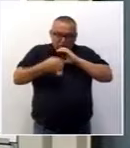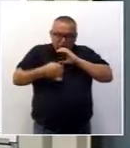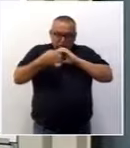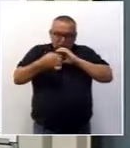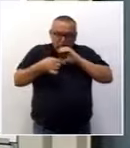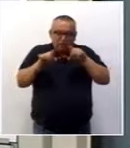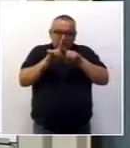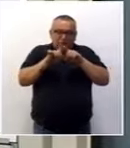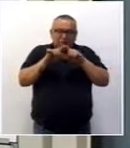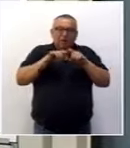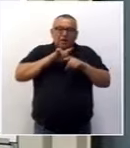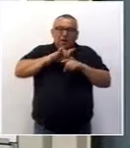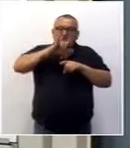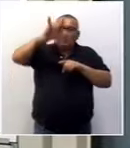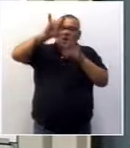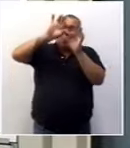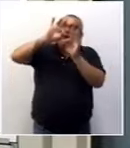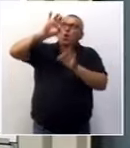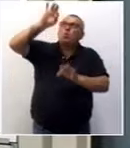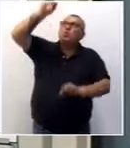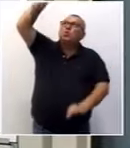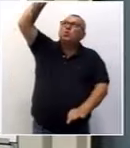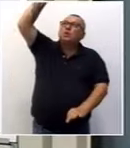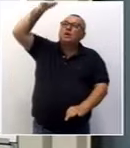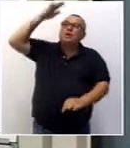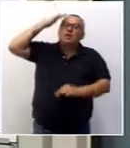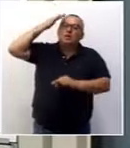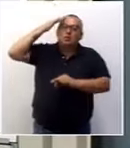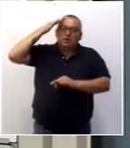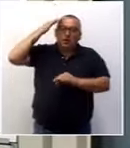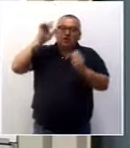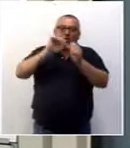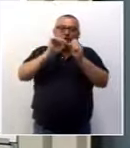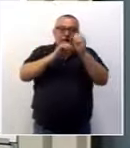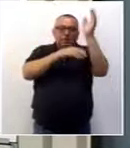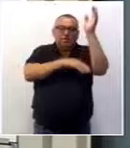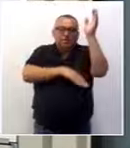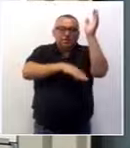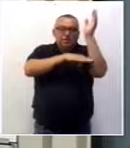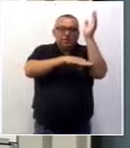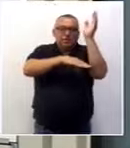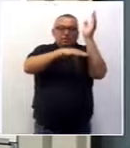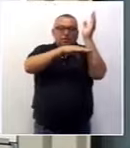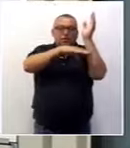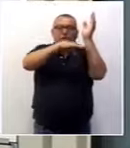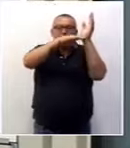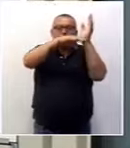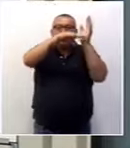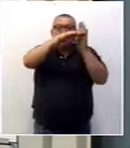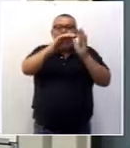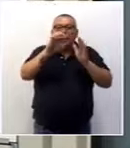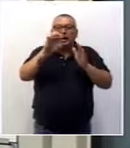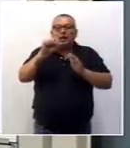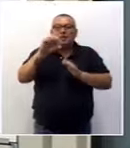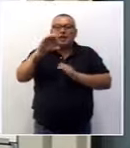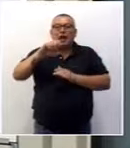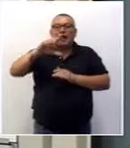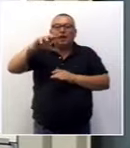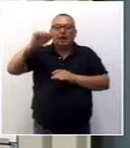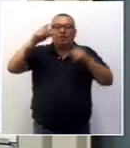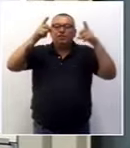altura que está lá o avião. E com isso eu consigo saber a escala da fotografia aérea. Tá? E essas fotografias aéreas, elas